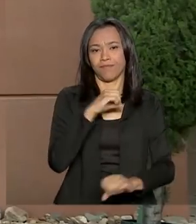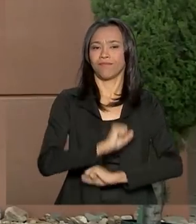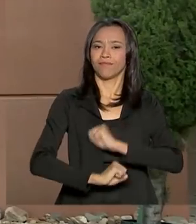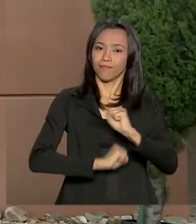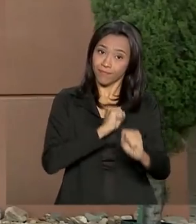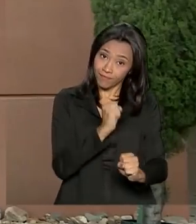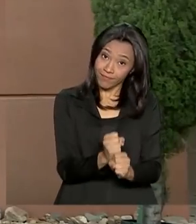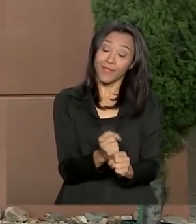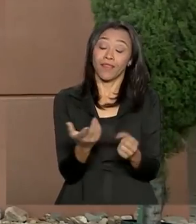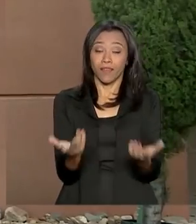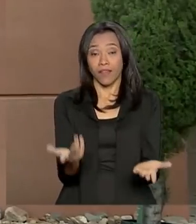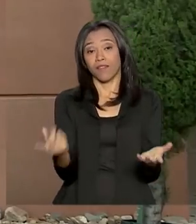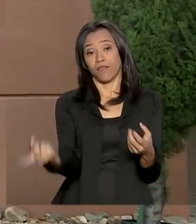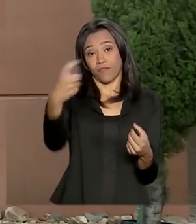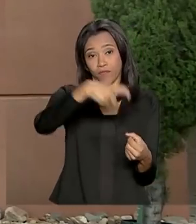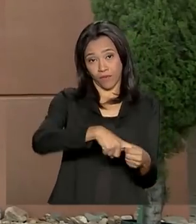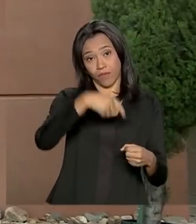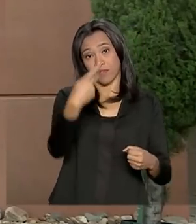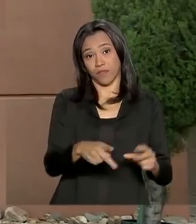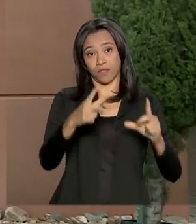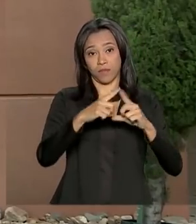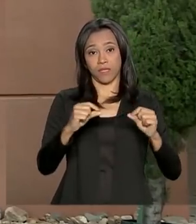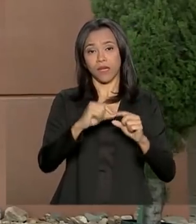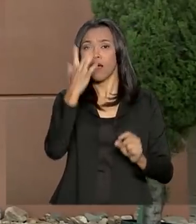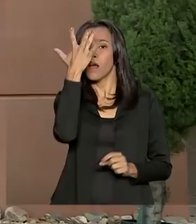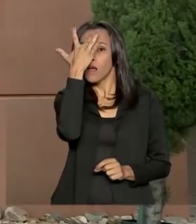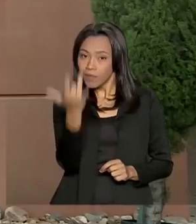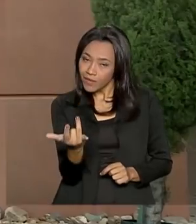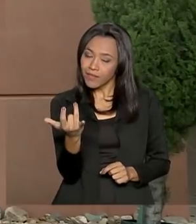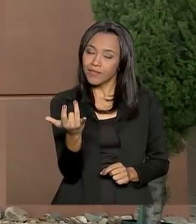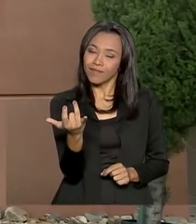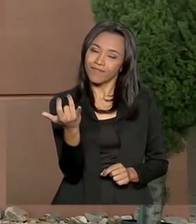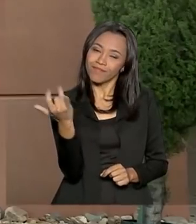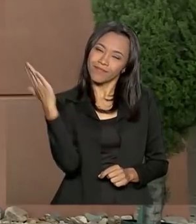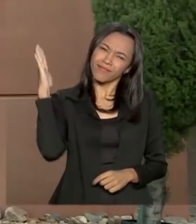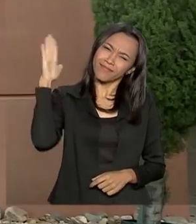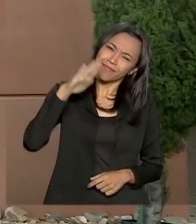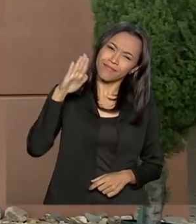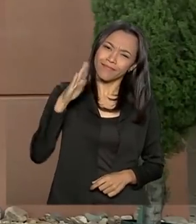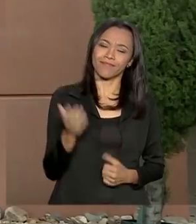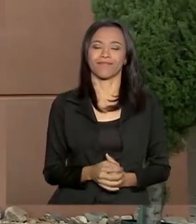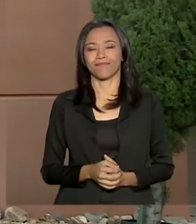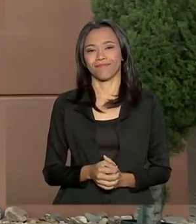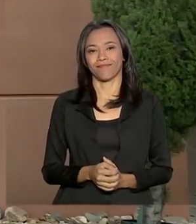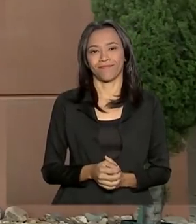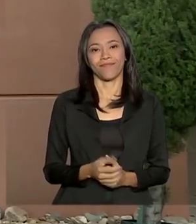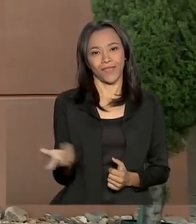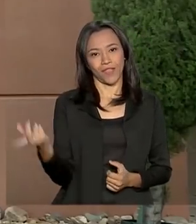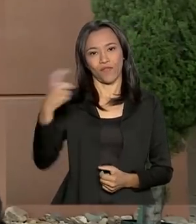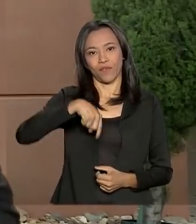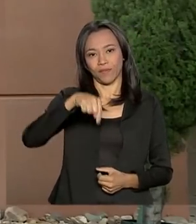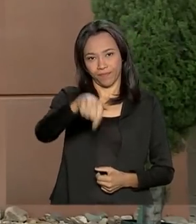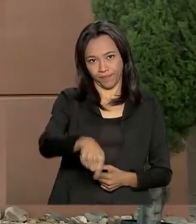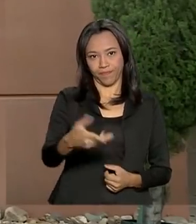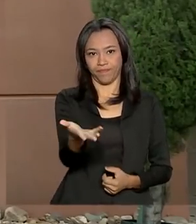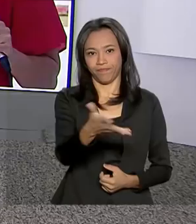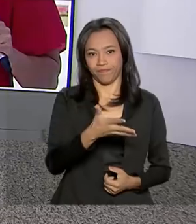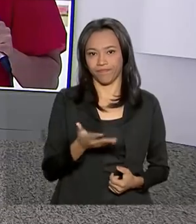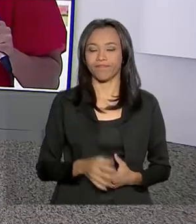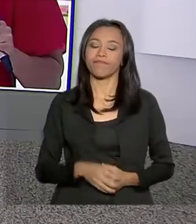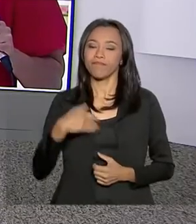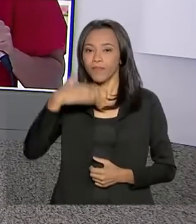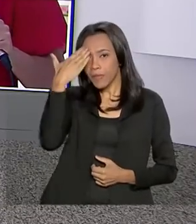a previsão é que ele retorne à Brasília amanhã, no final do dia. Voltamos aos estúdios com você, Carla.